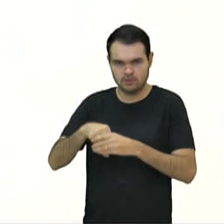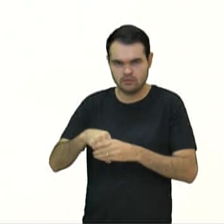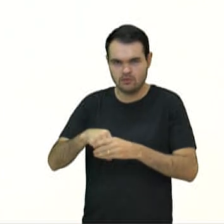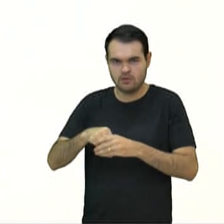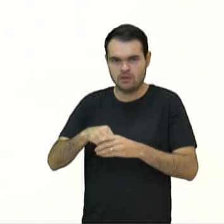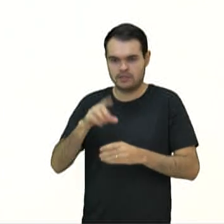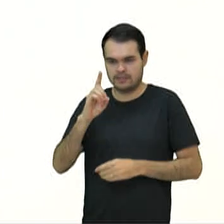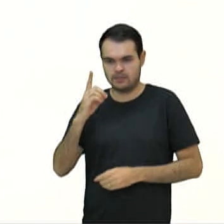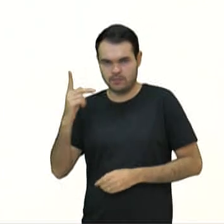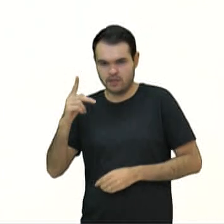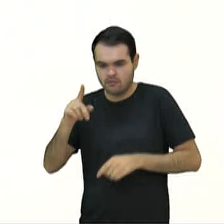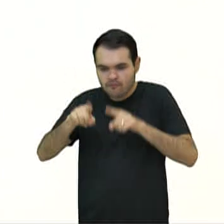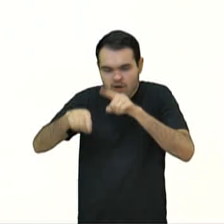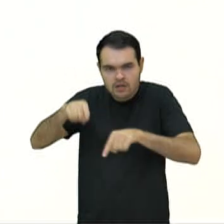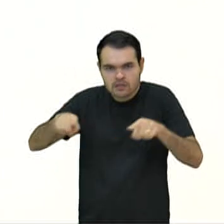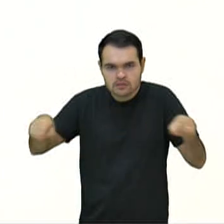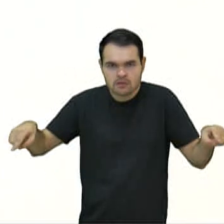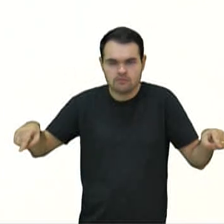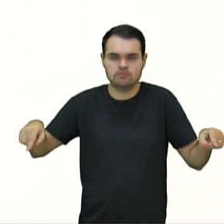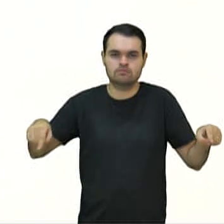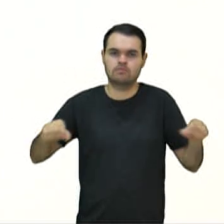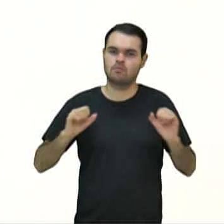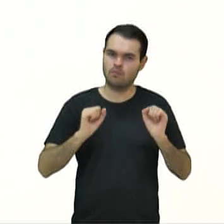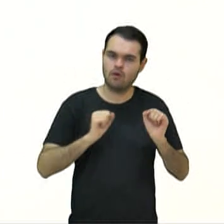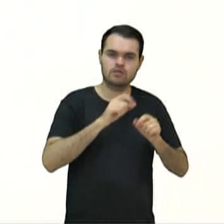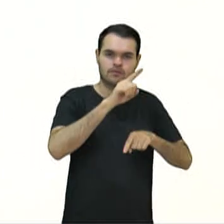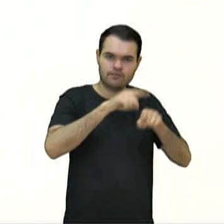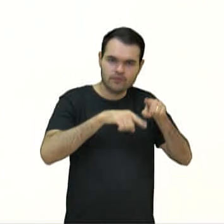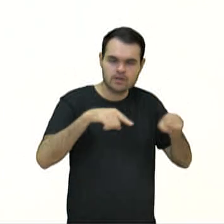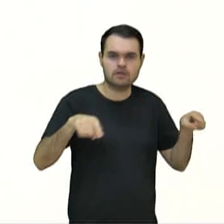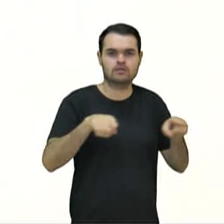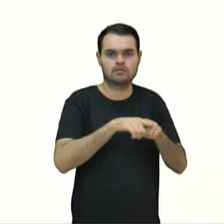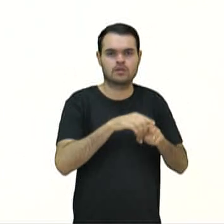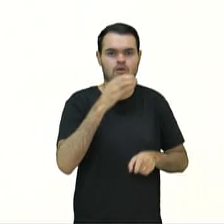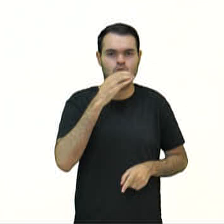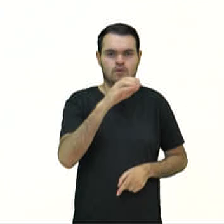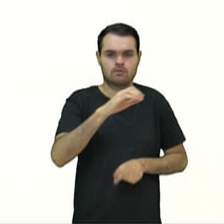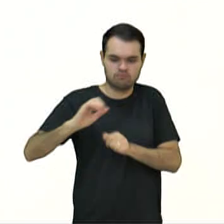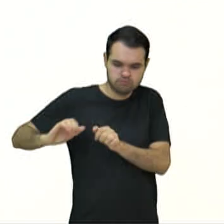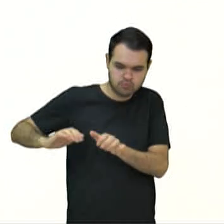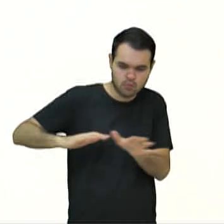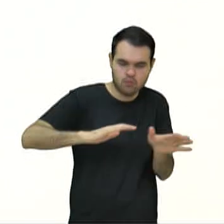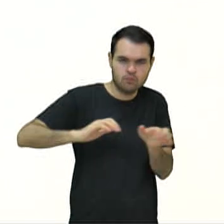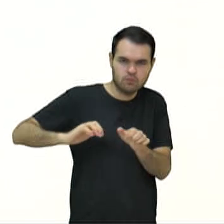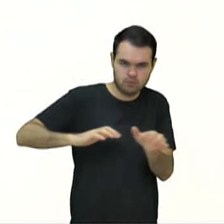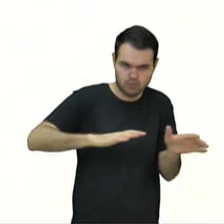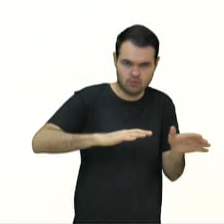DDP, varia proporcionalmente a corrente que o atravessa.